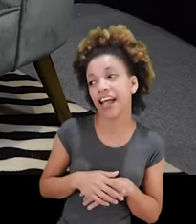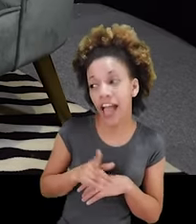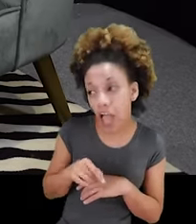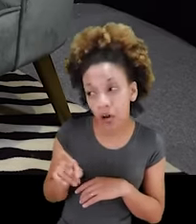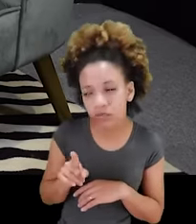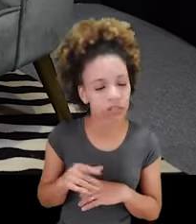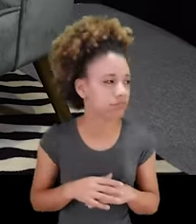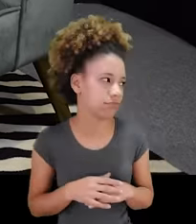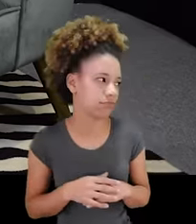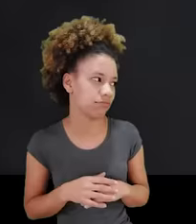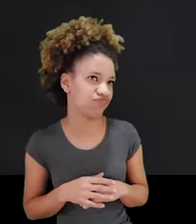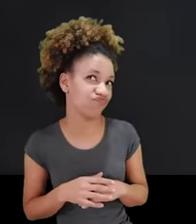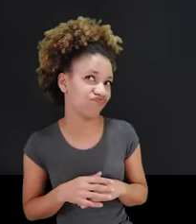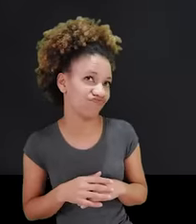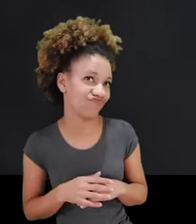é?